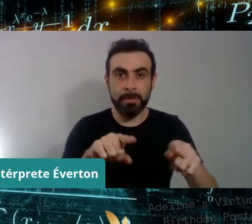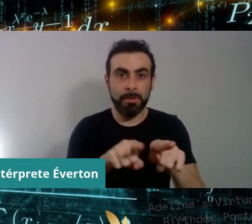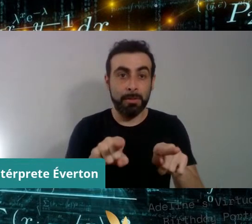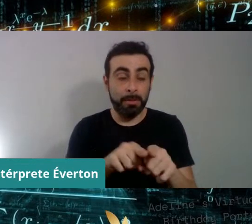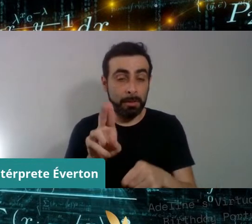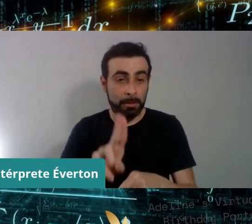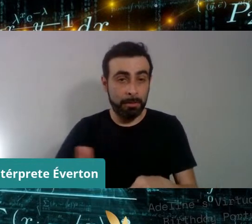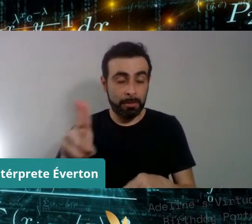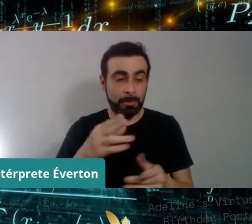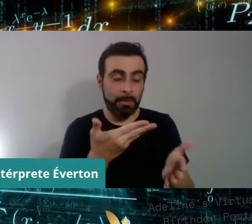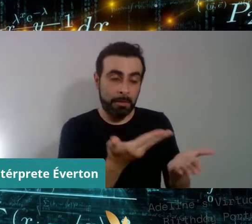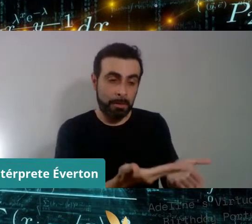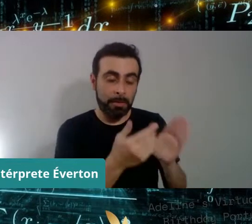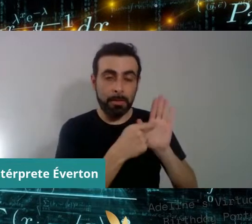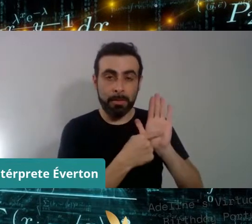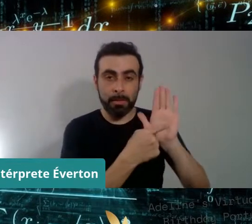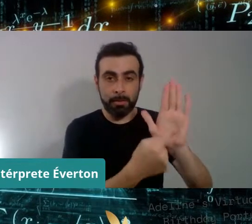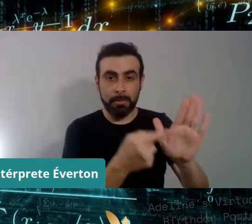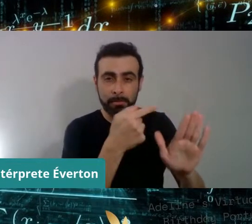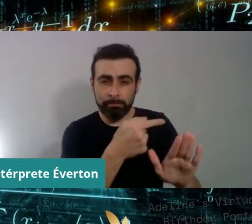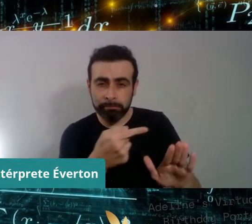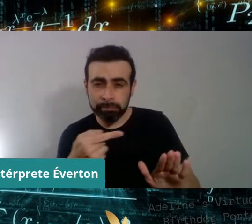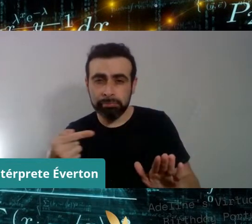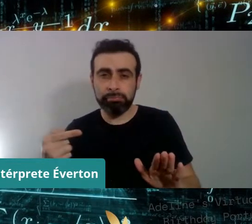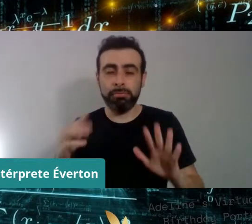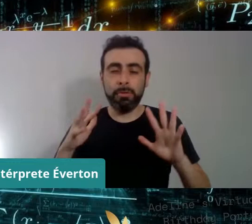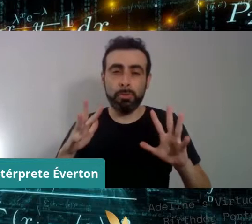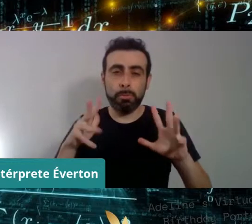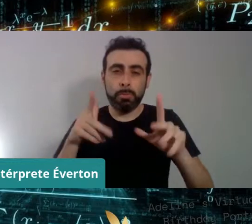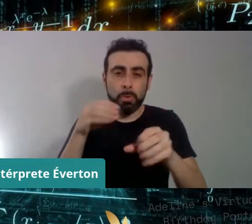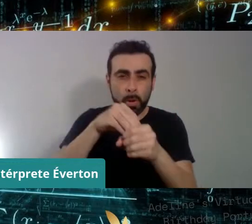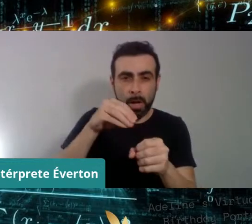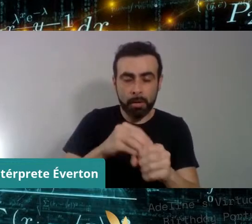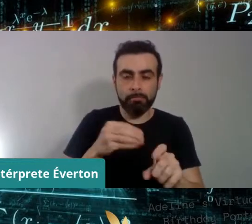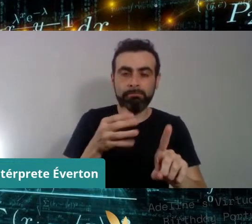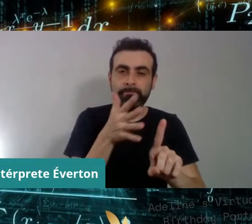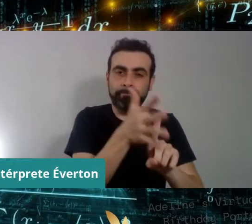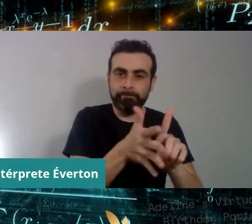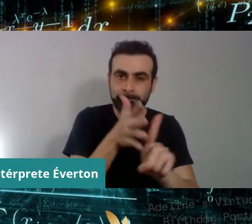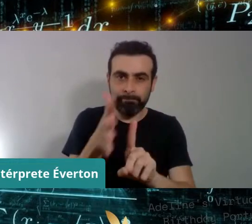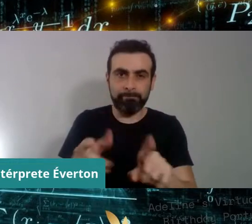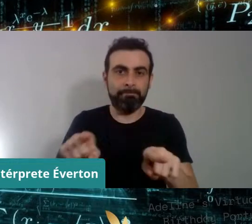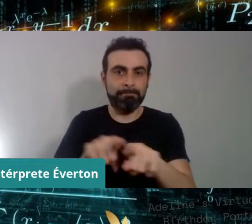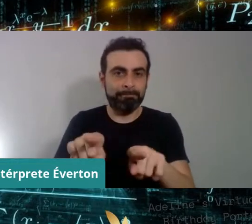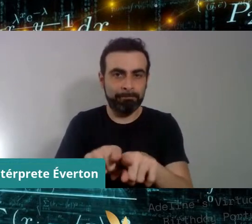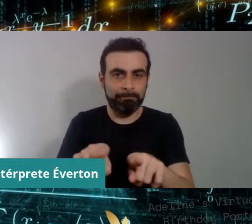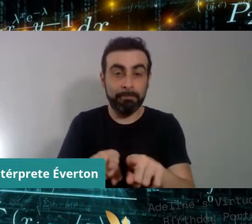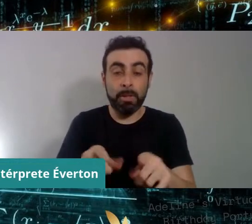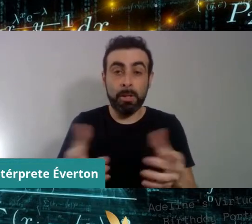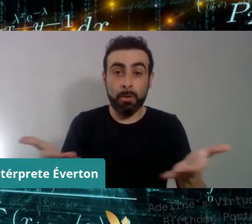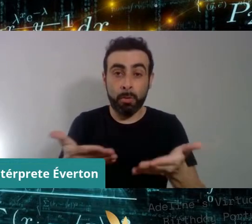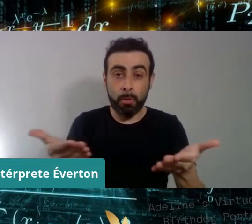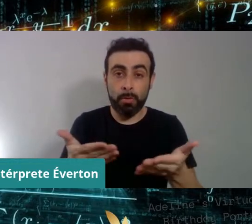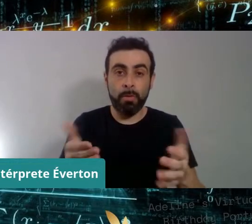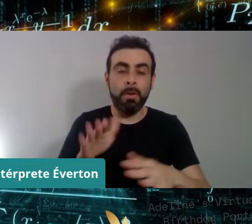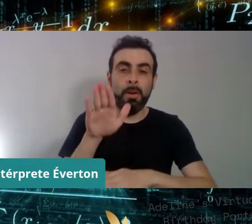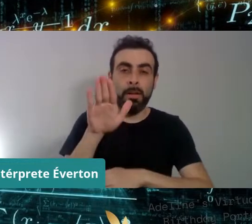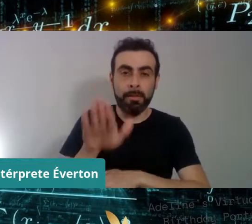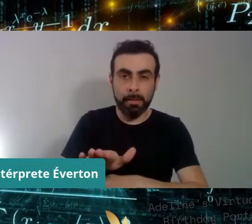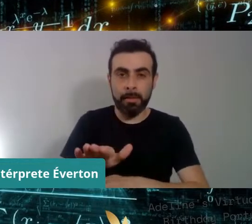que nos foram apresentadas nas palestras da noite, hoje nas palestras da tarde.